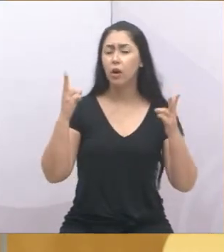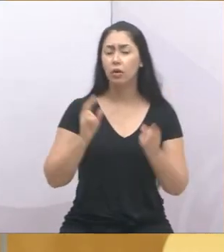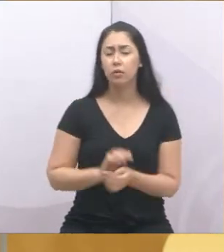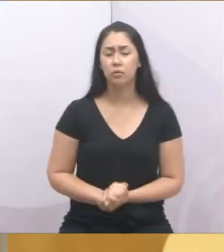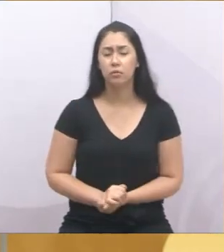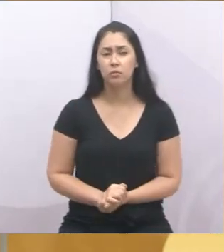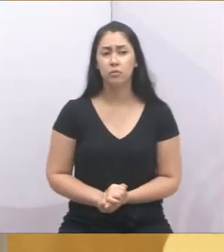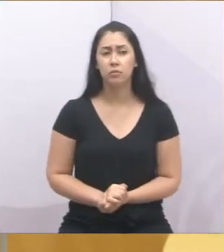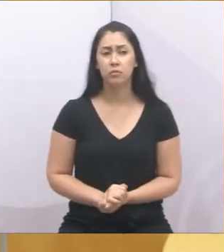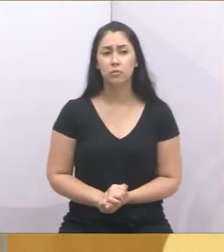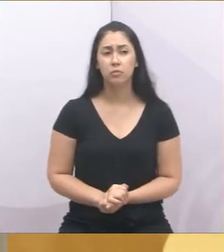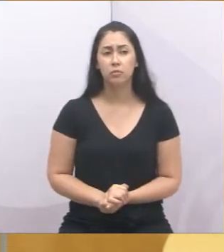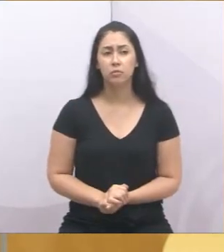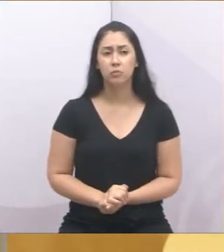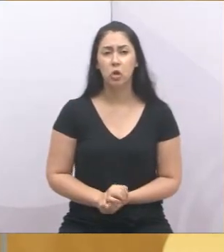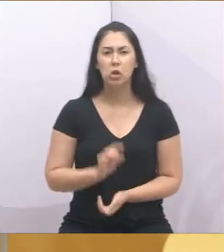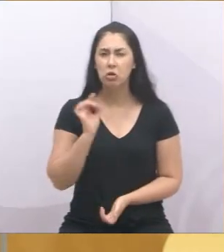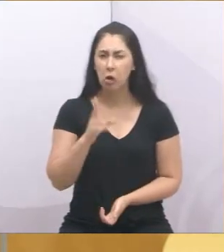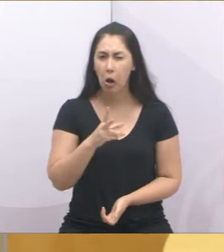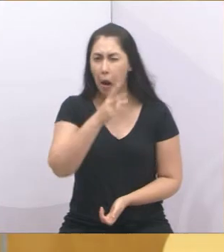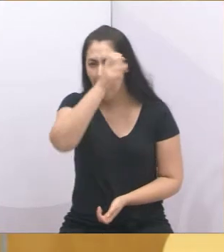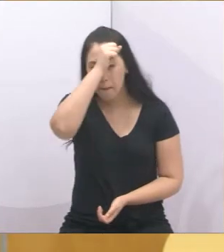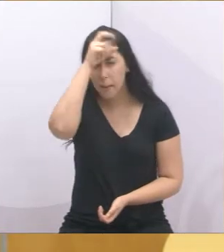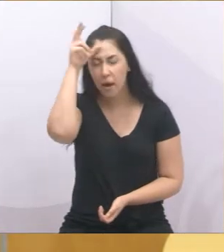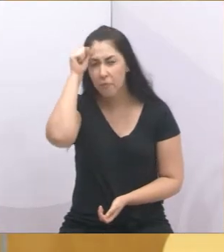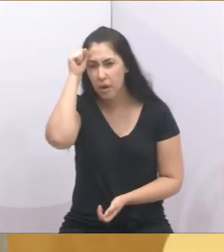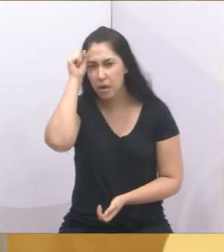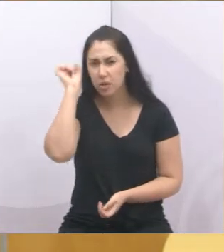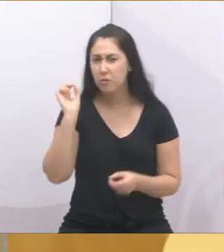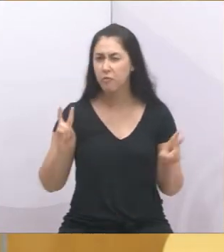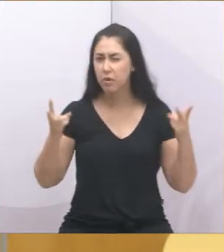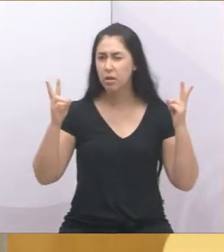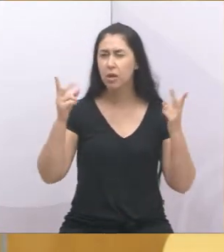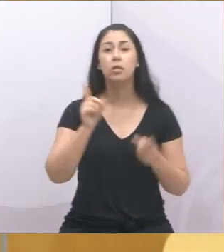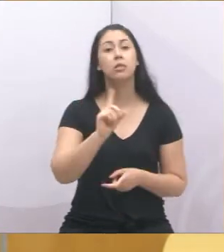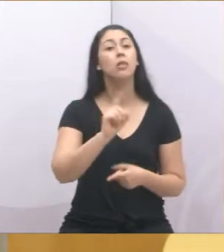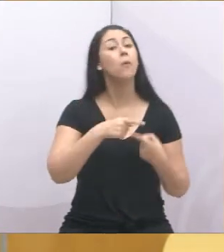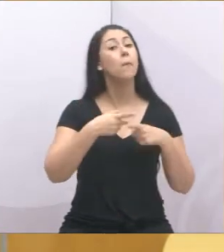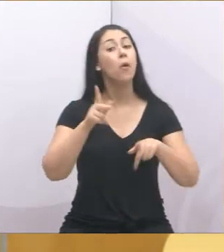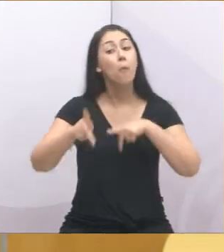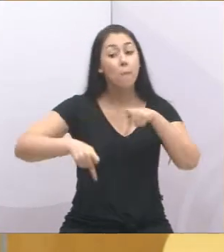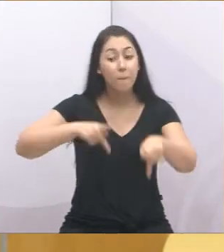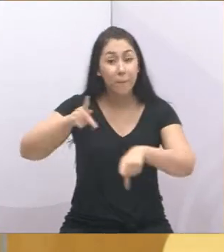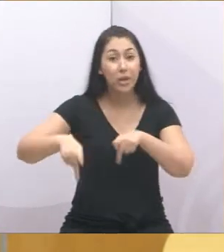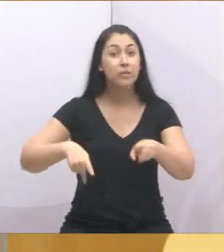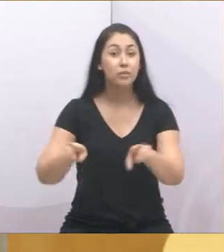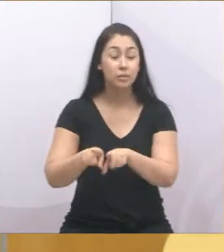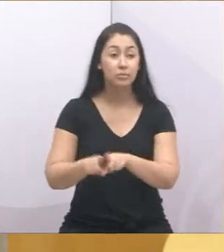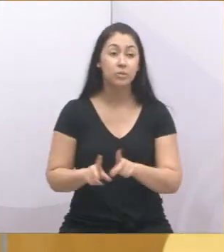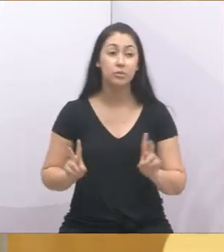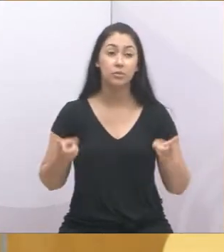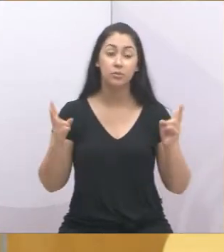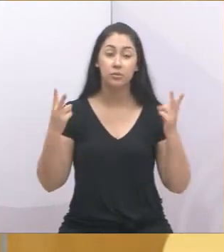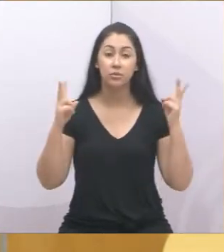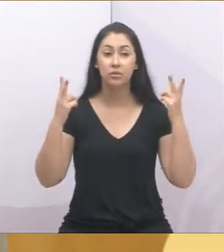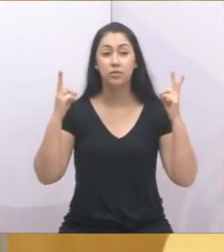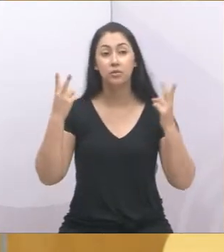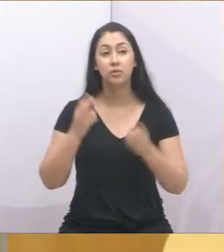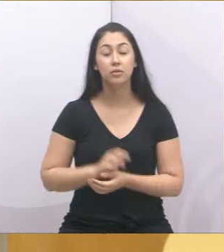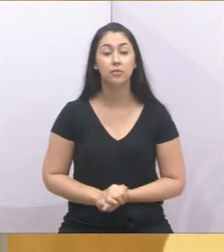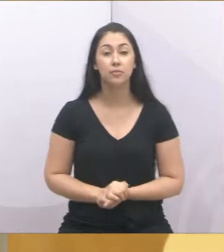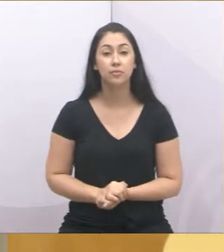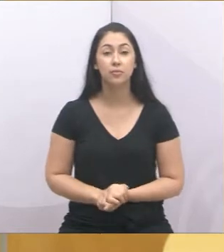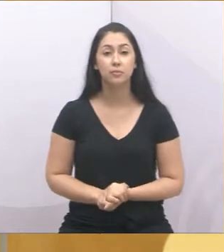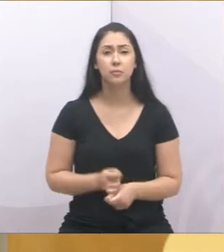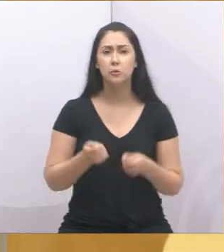foi tanto do prefeito Isaías, eu diria assim. A vitória foi da população da cidade. A